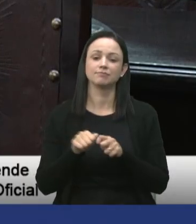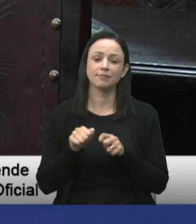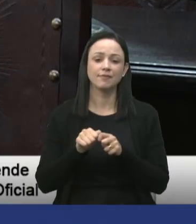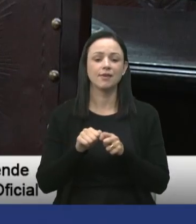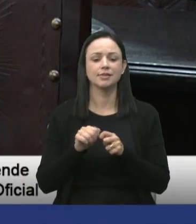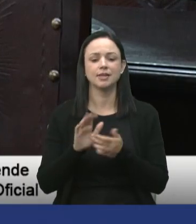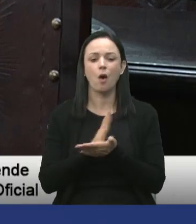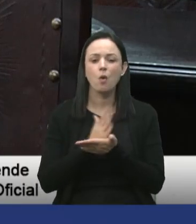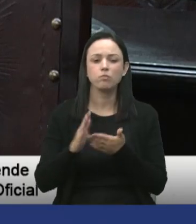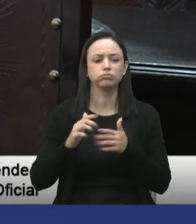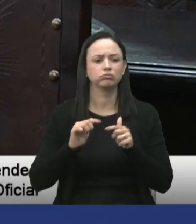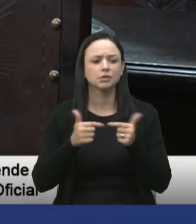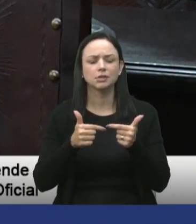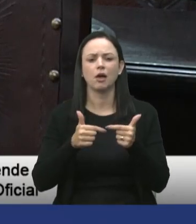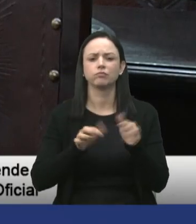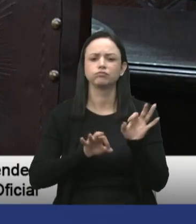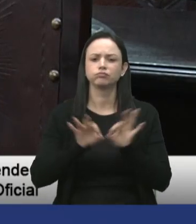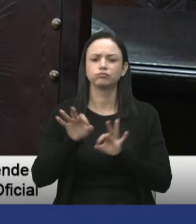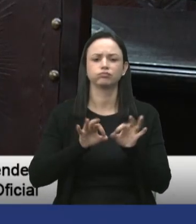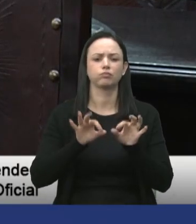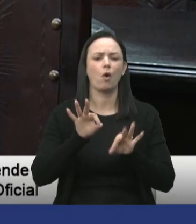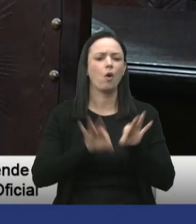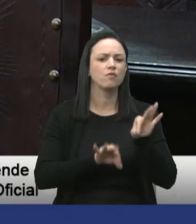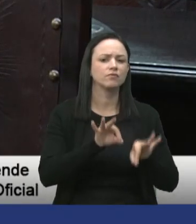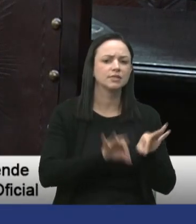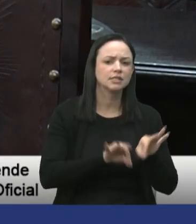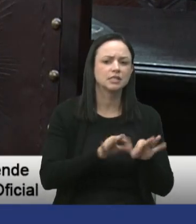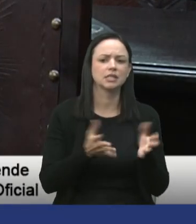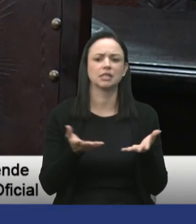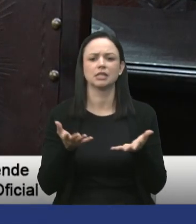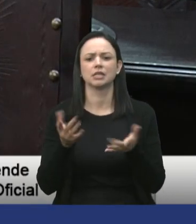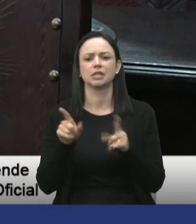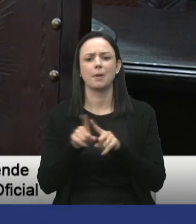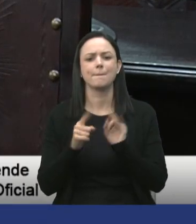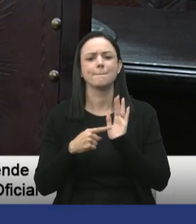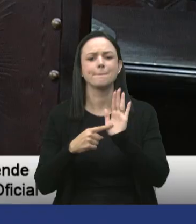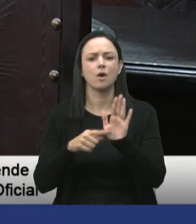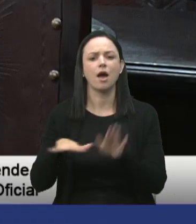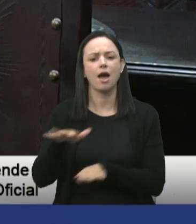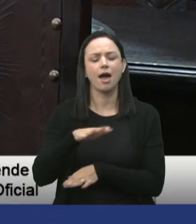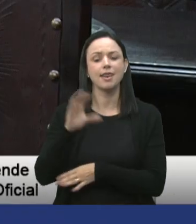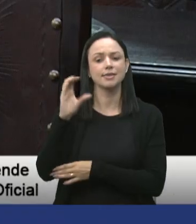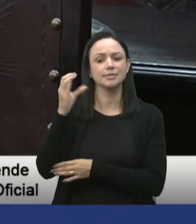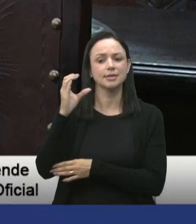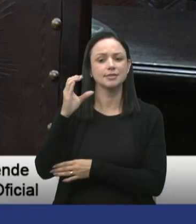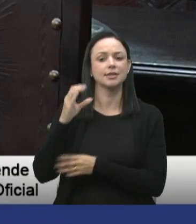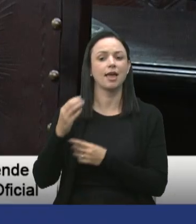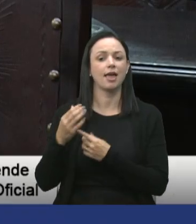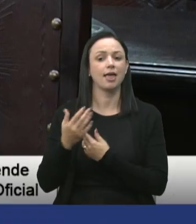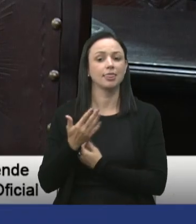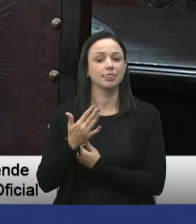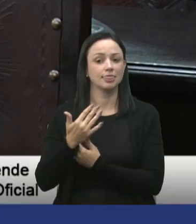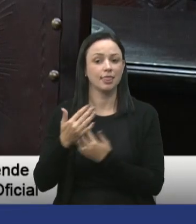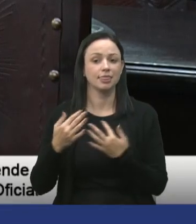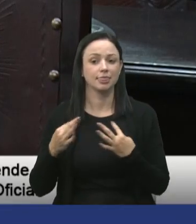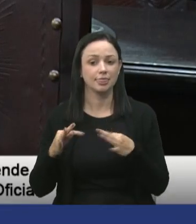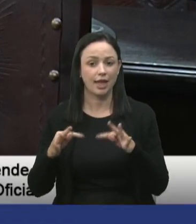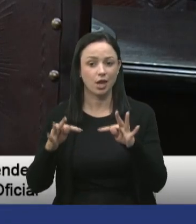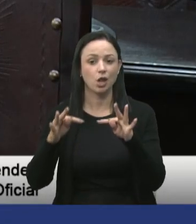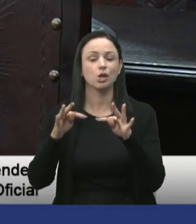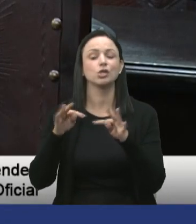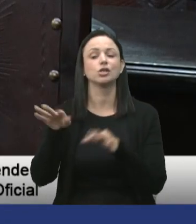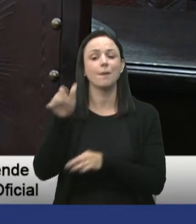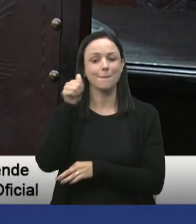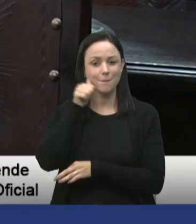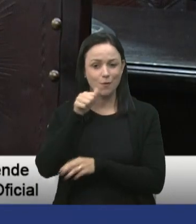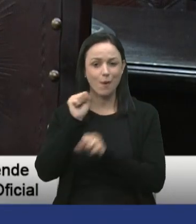algumas ações, oficinas, mostrar que a área de ciência e tecnologia é uma área que as mulheres podem sim. Eu